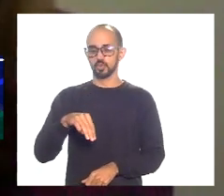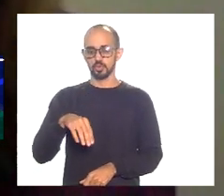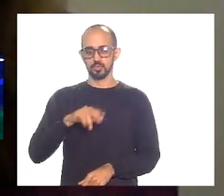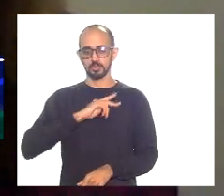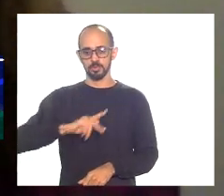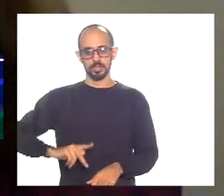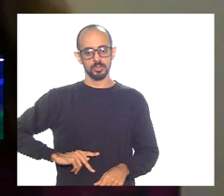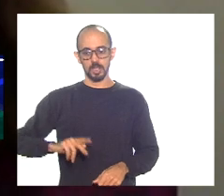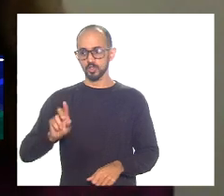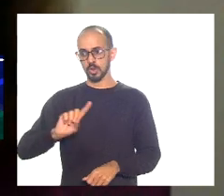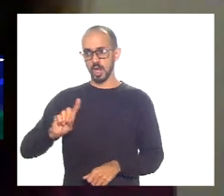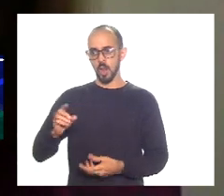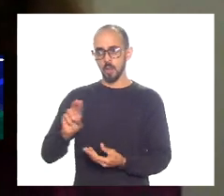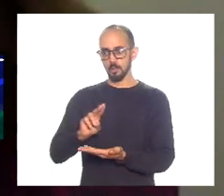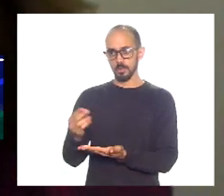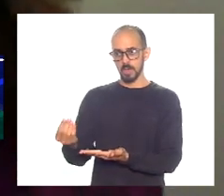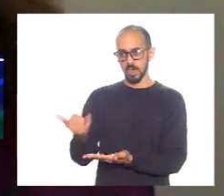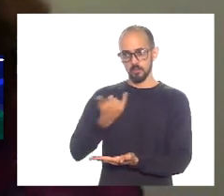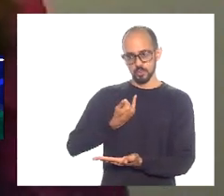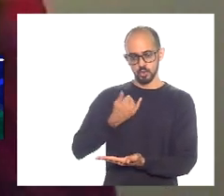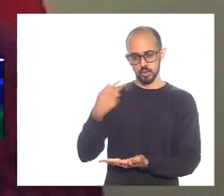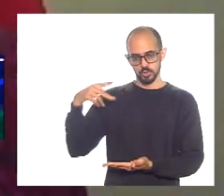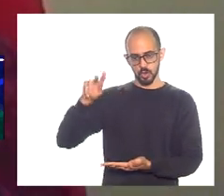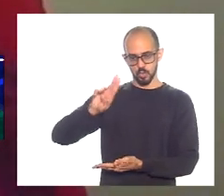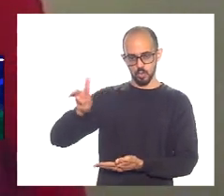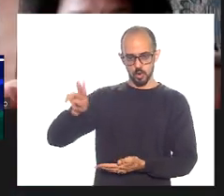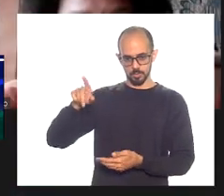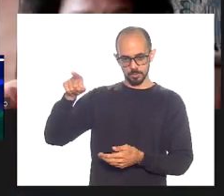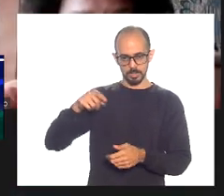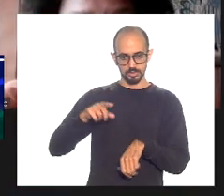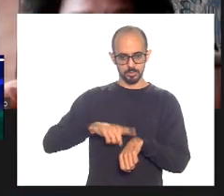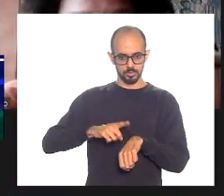me passou o seu nome, mas já estou lhe concedendo o